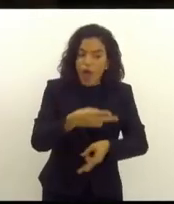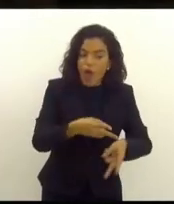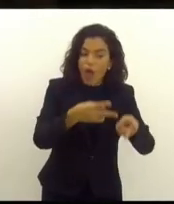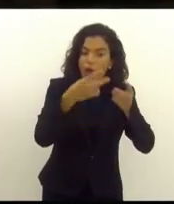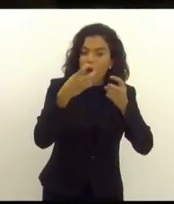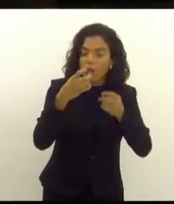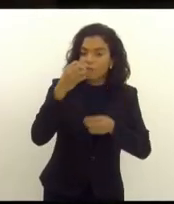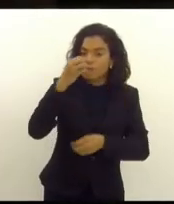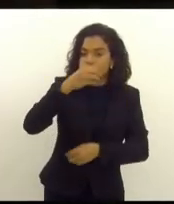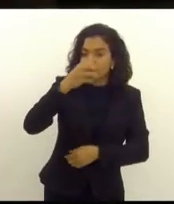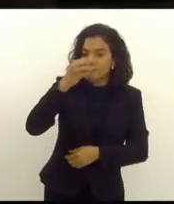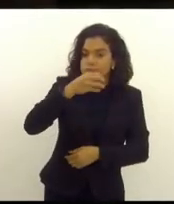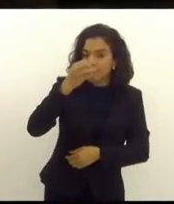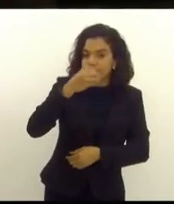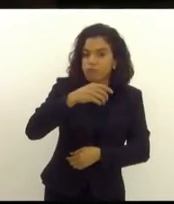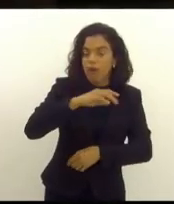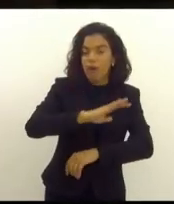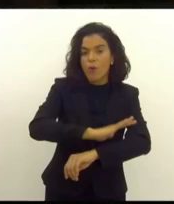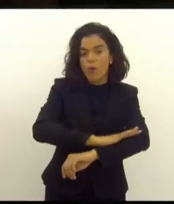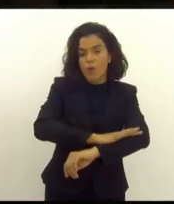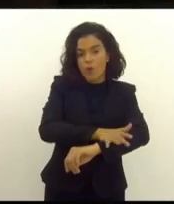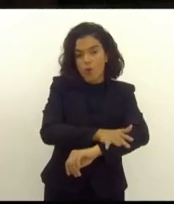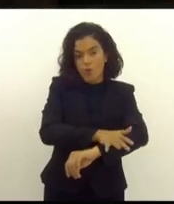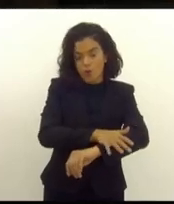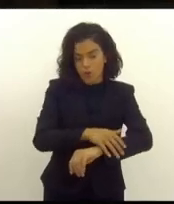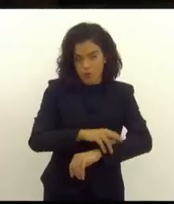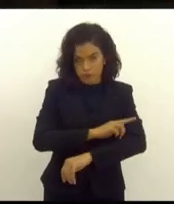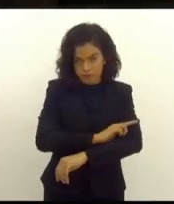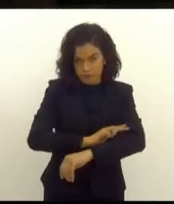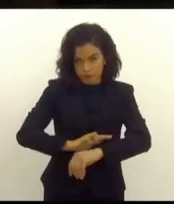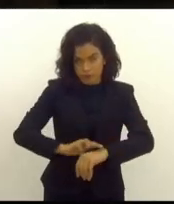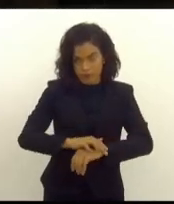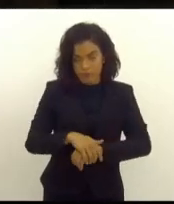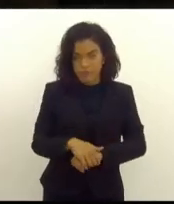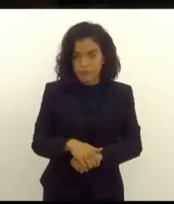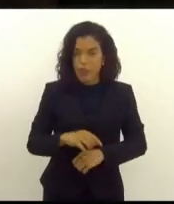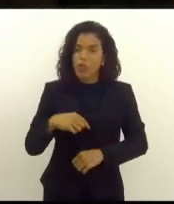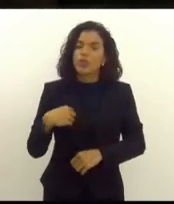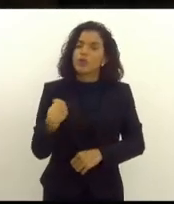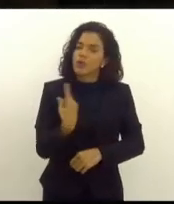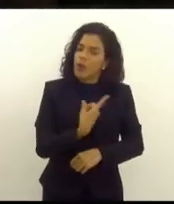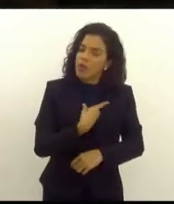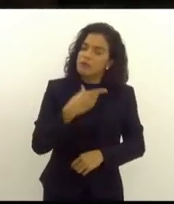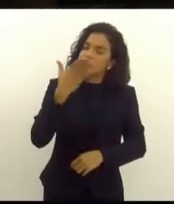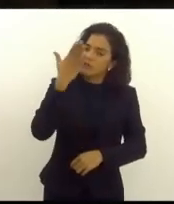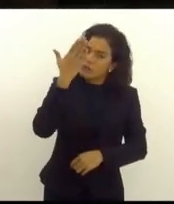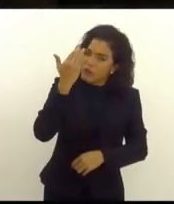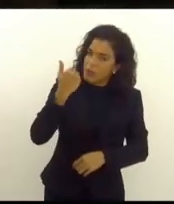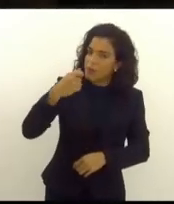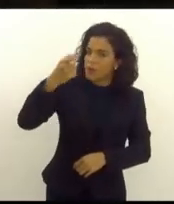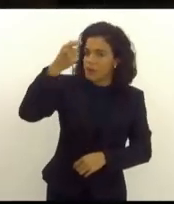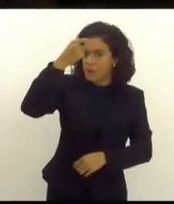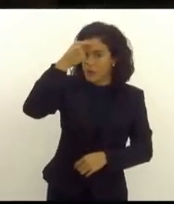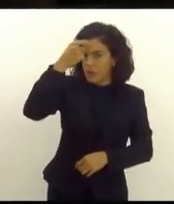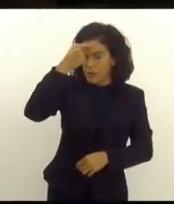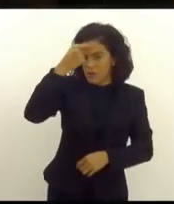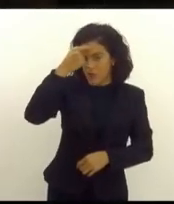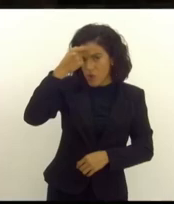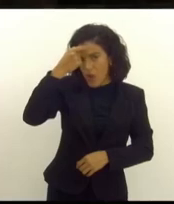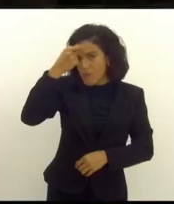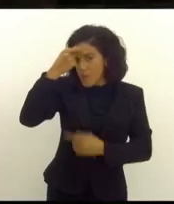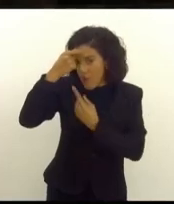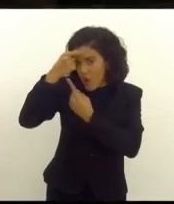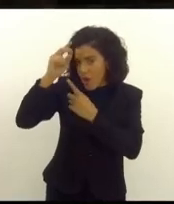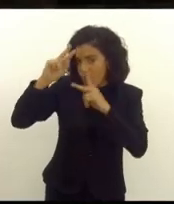do que é o preconceito racial Todos nós sabemos que a memória